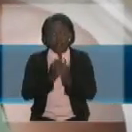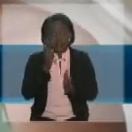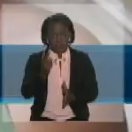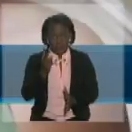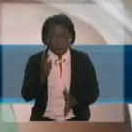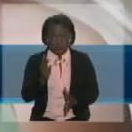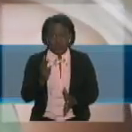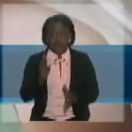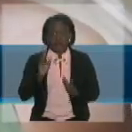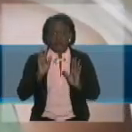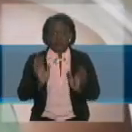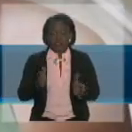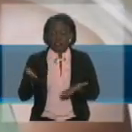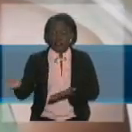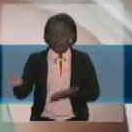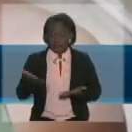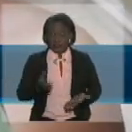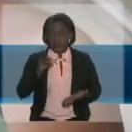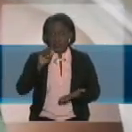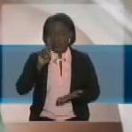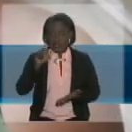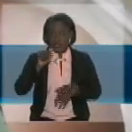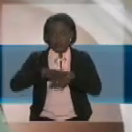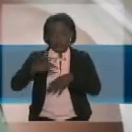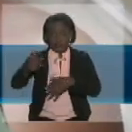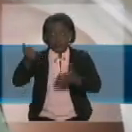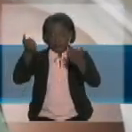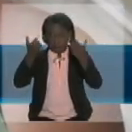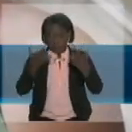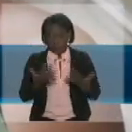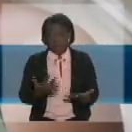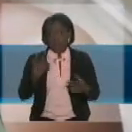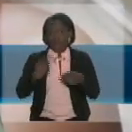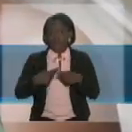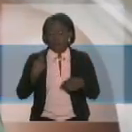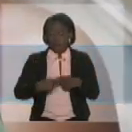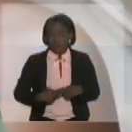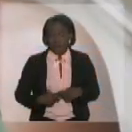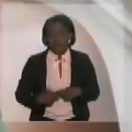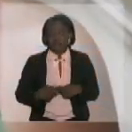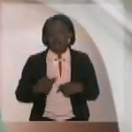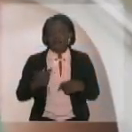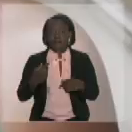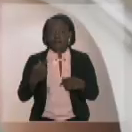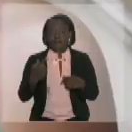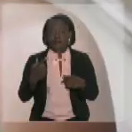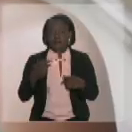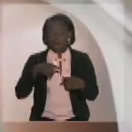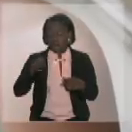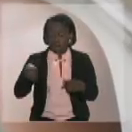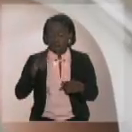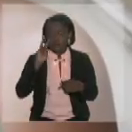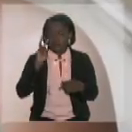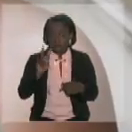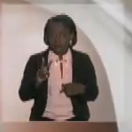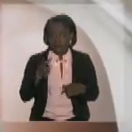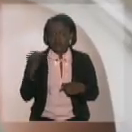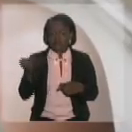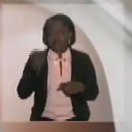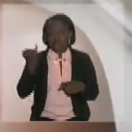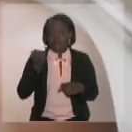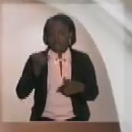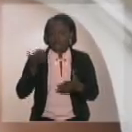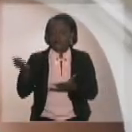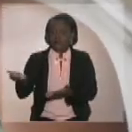que a gente convida a Dora para falar, porque a gente vê a importância